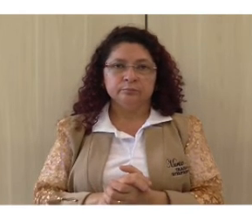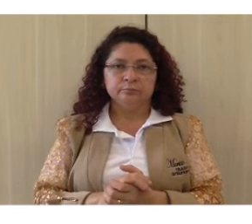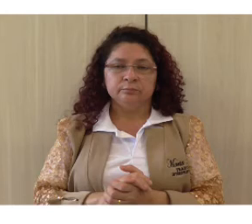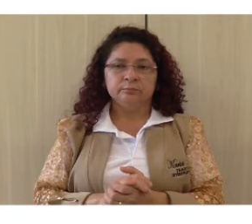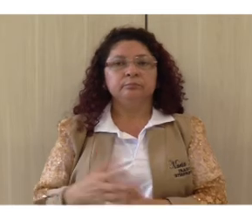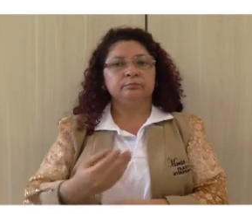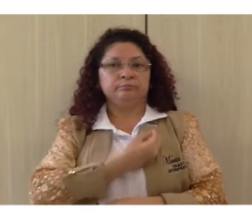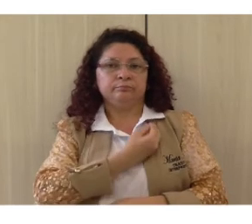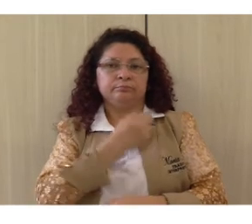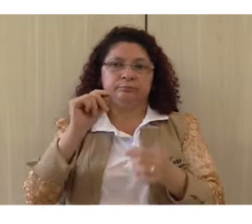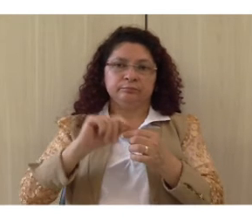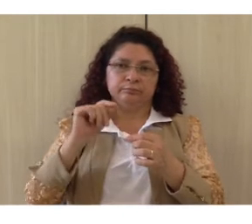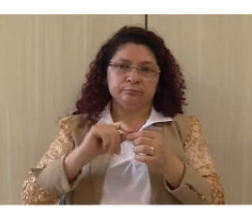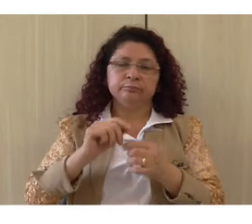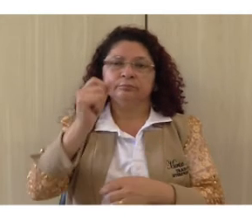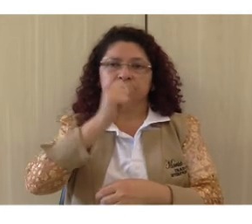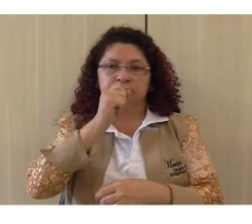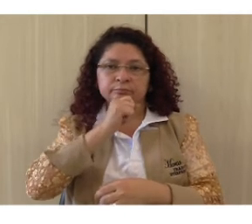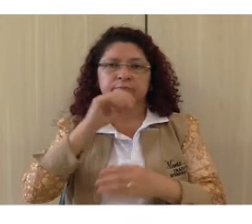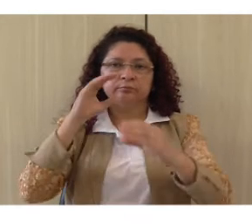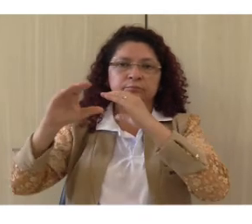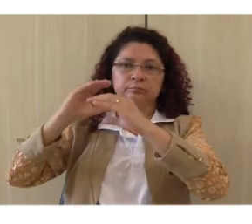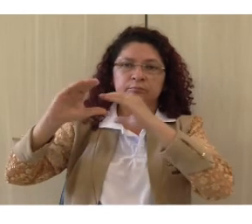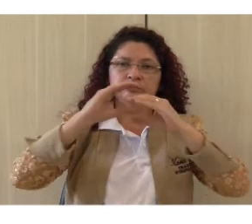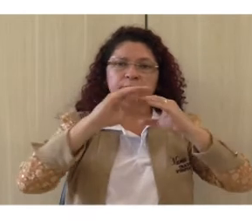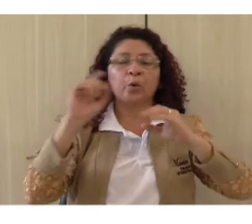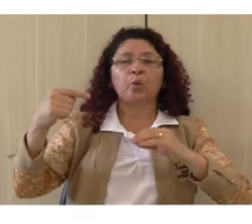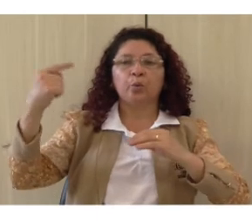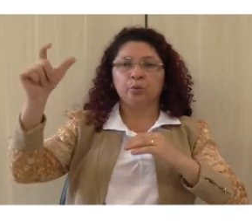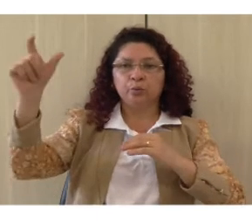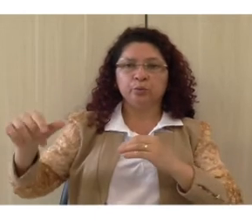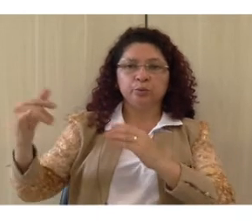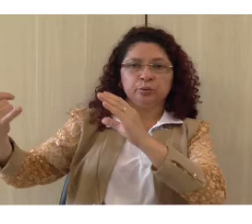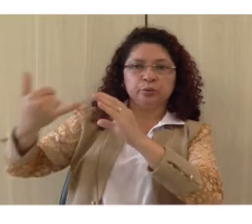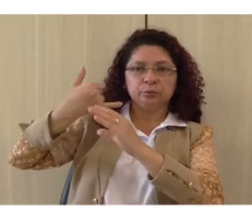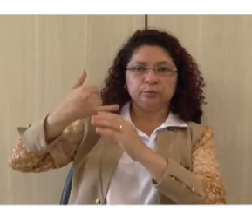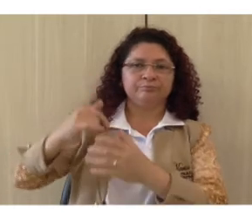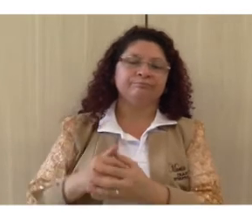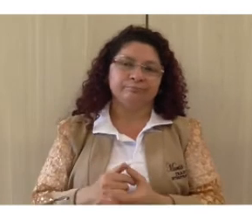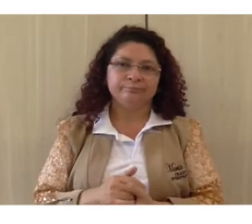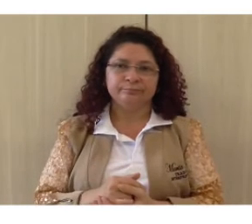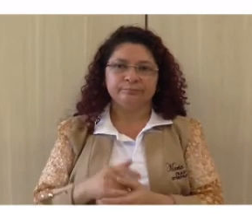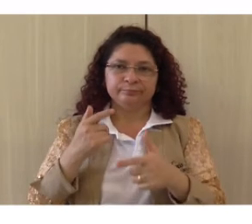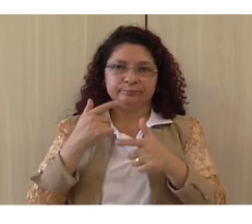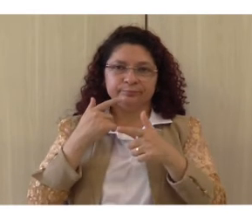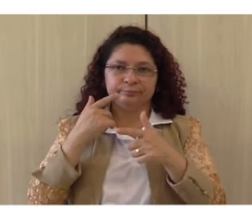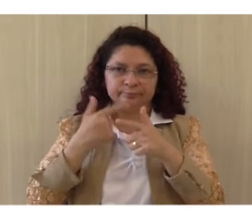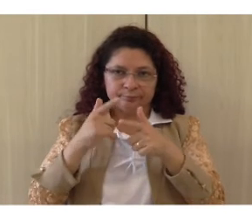no momento de realização da entrevista, comunicar-se com outros candidatos visando obtenção de vantagens. Item